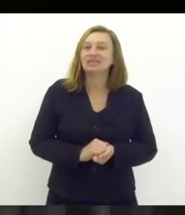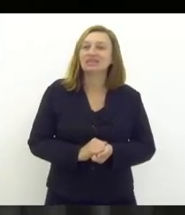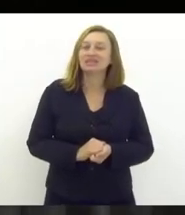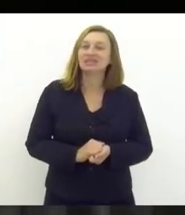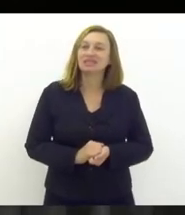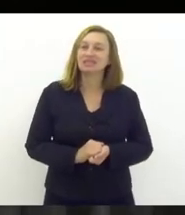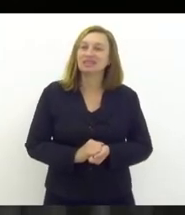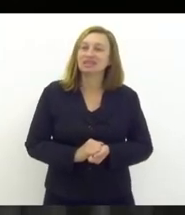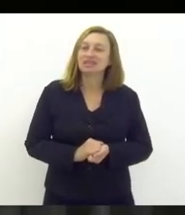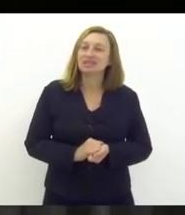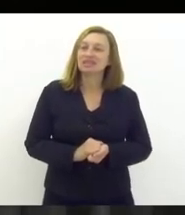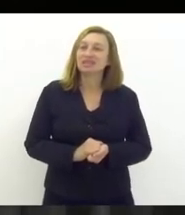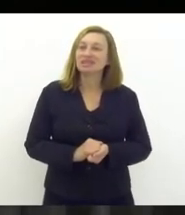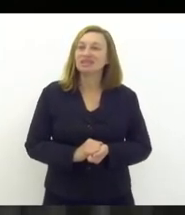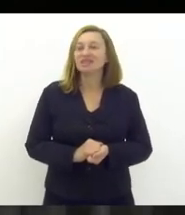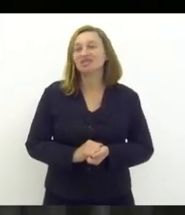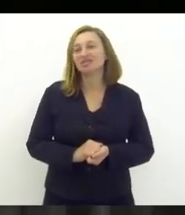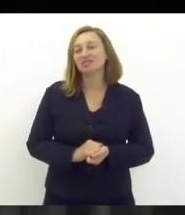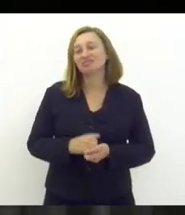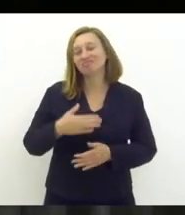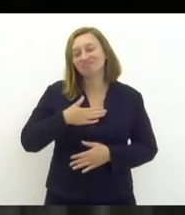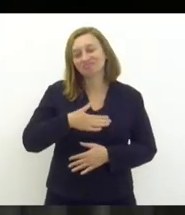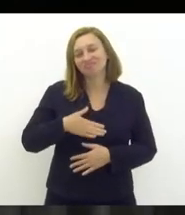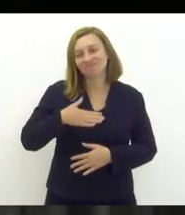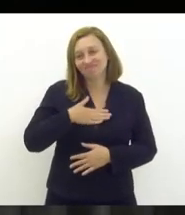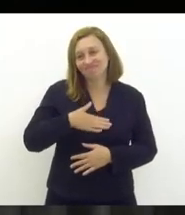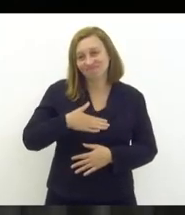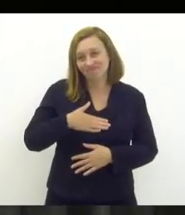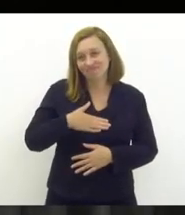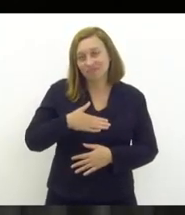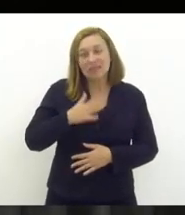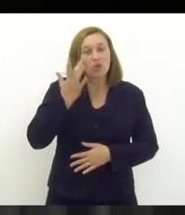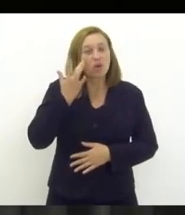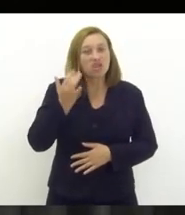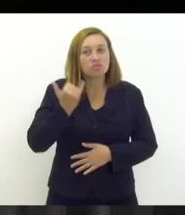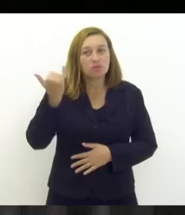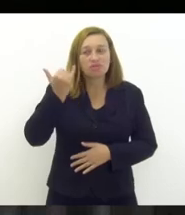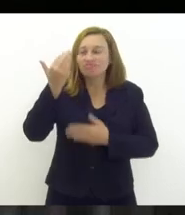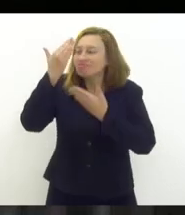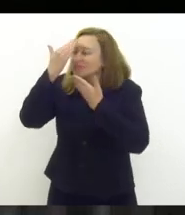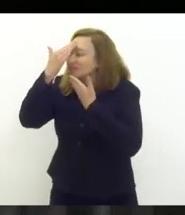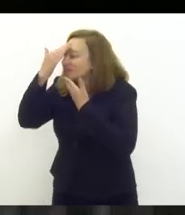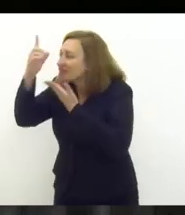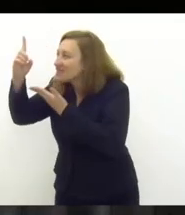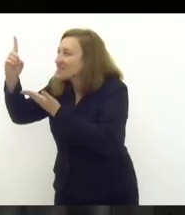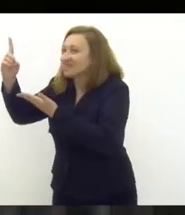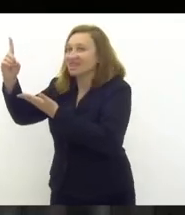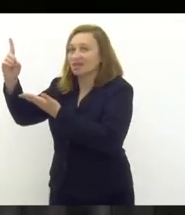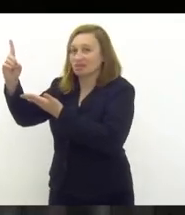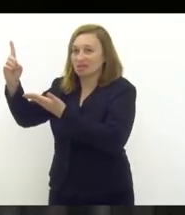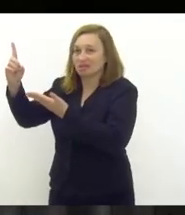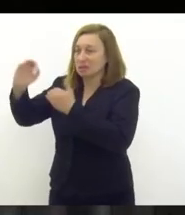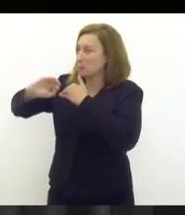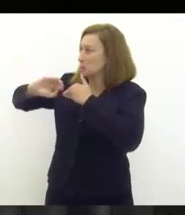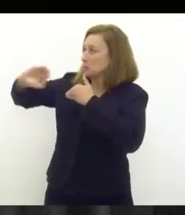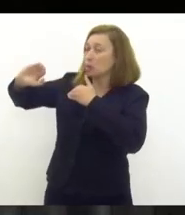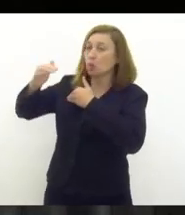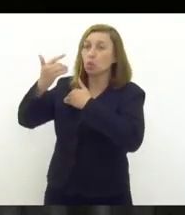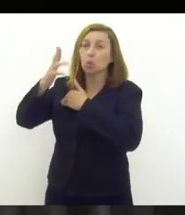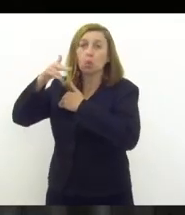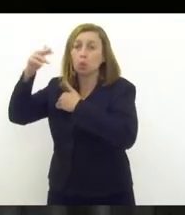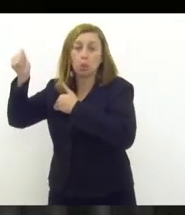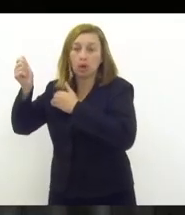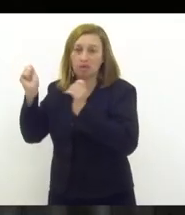eh primeiramente eu gostaria acho importante agradecer a Deus porque sem ele nada nunca teria